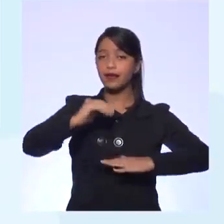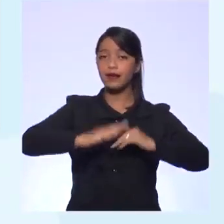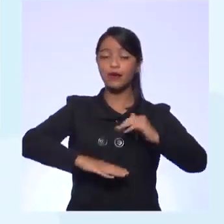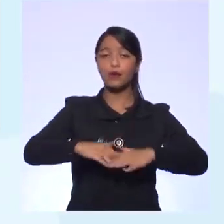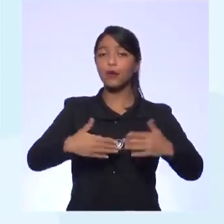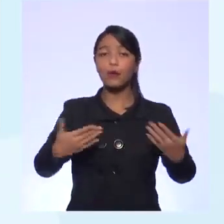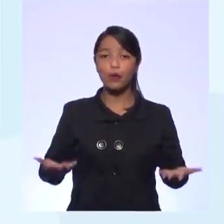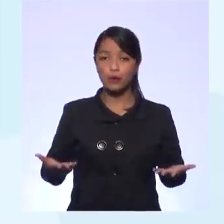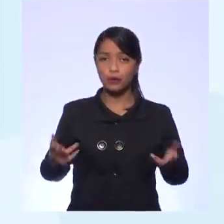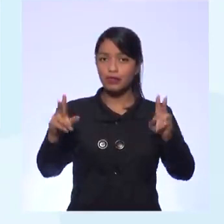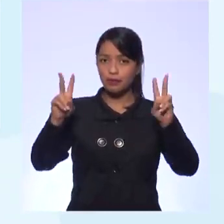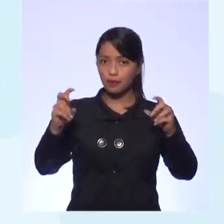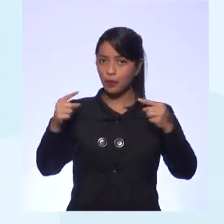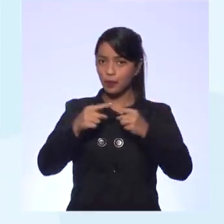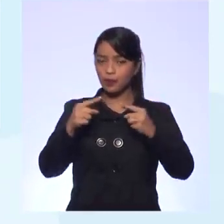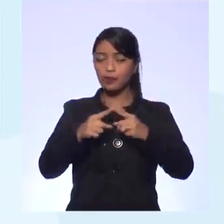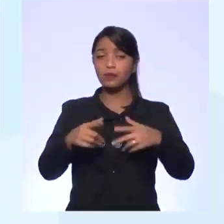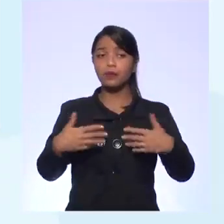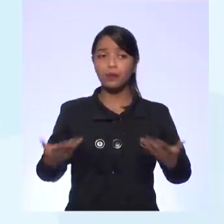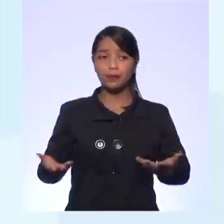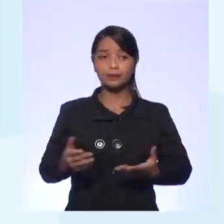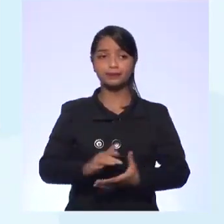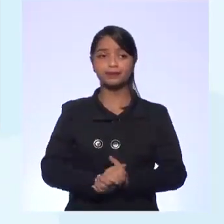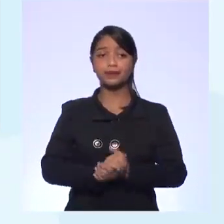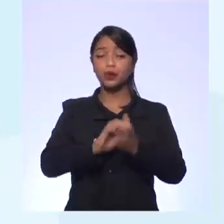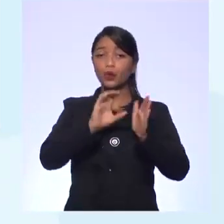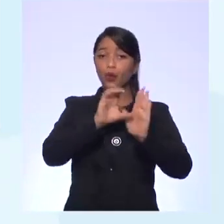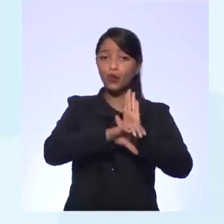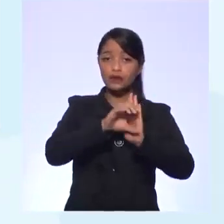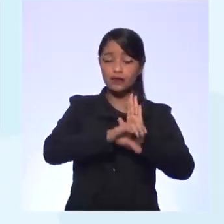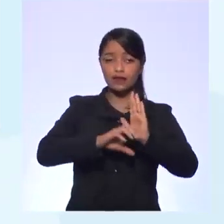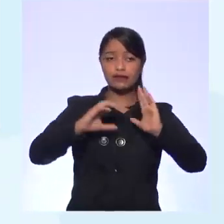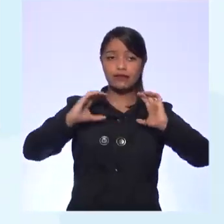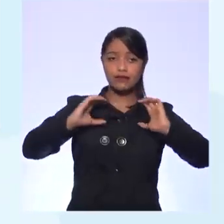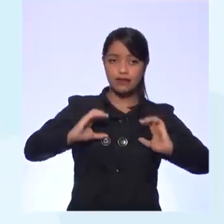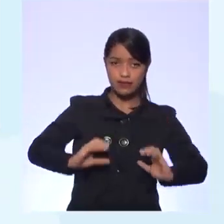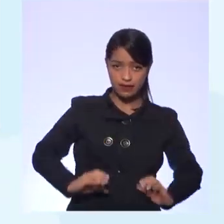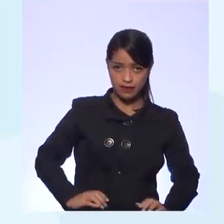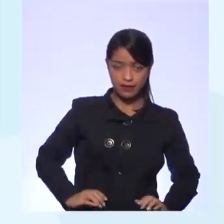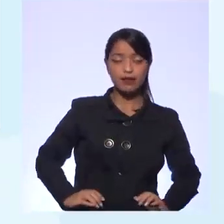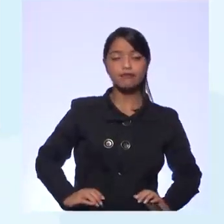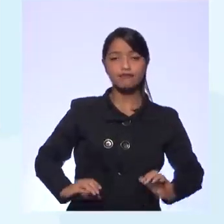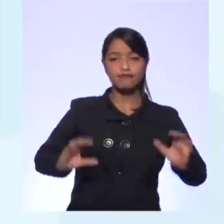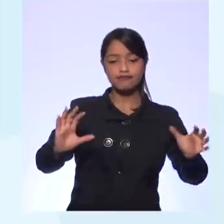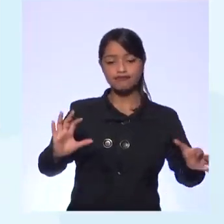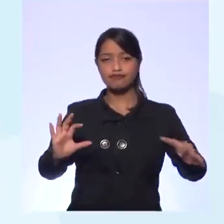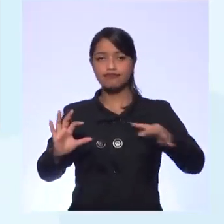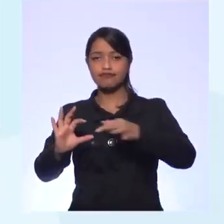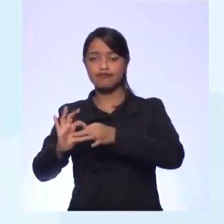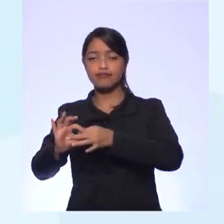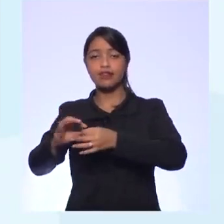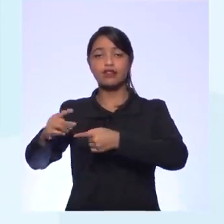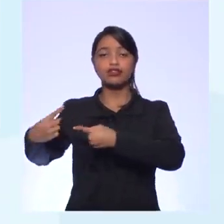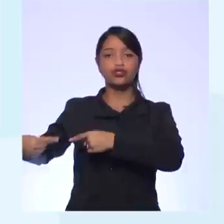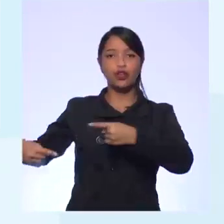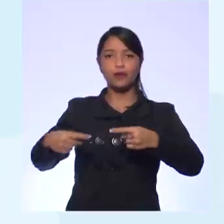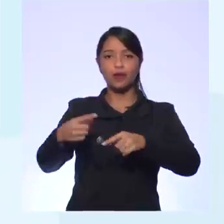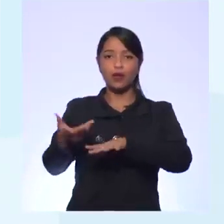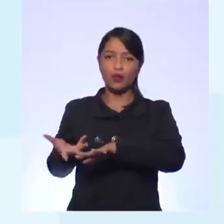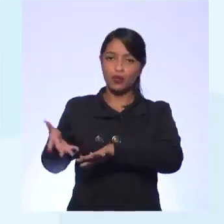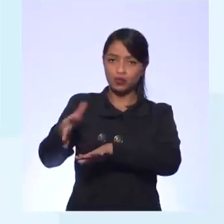esse tema será associar o conceito de cidadania a dinâmicas de inclusão